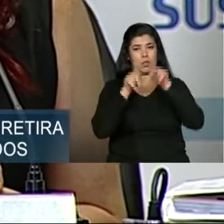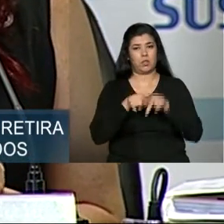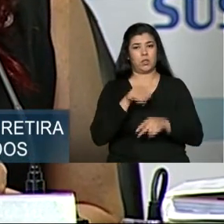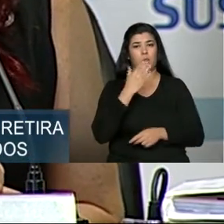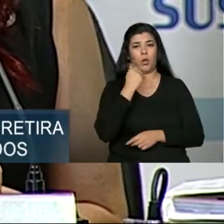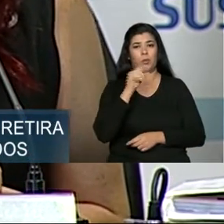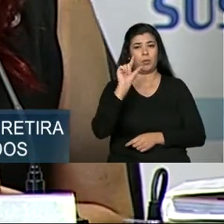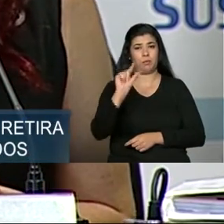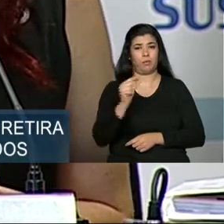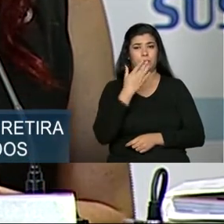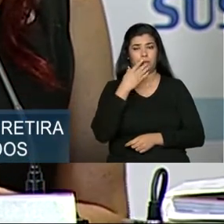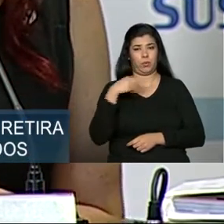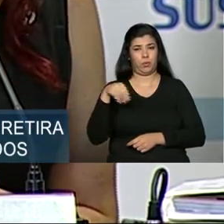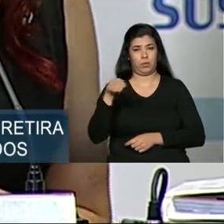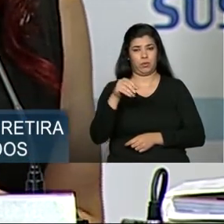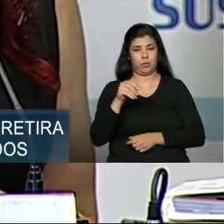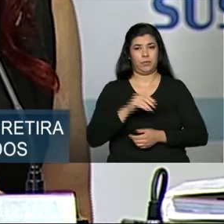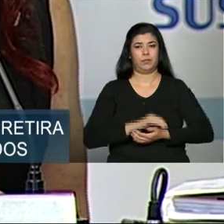Próximo.